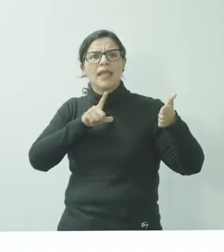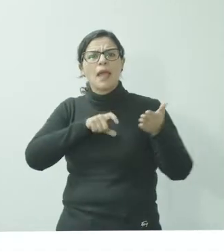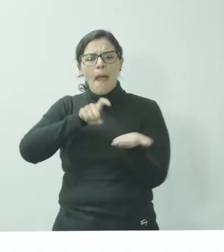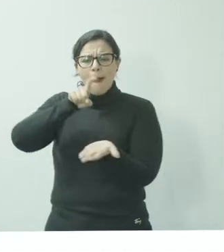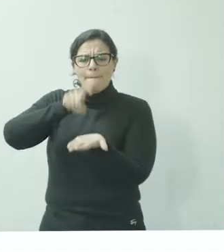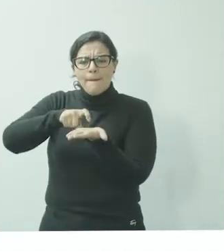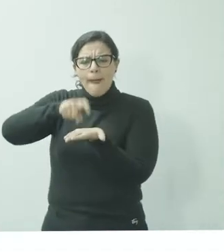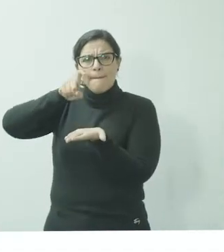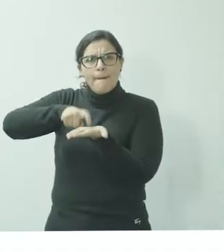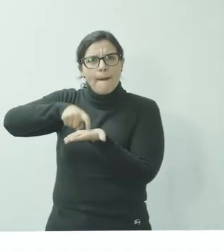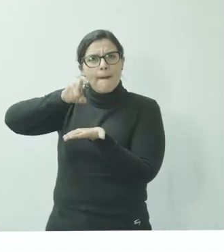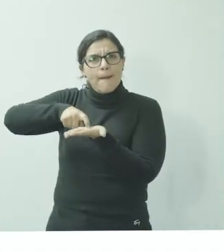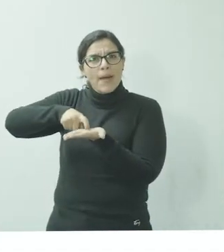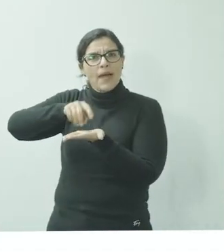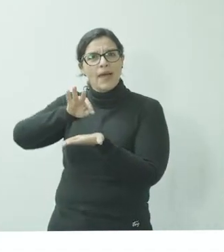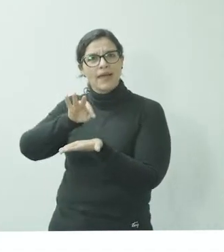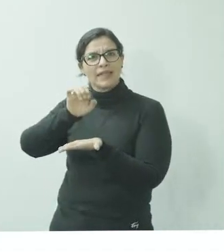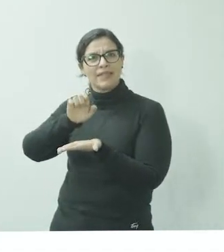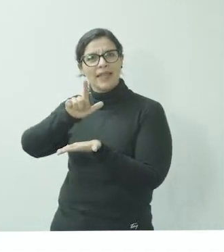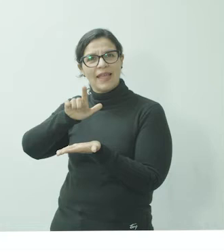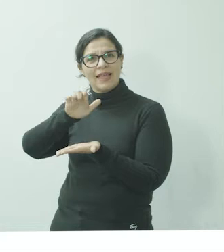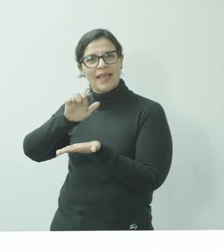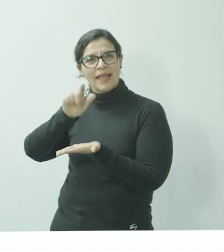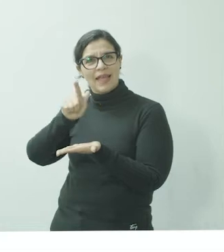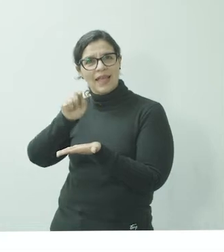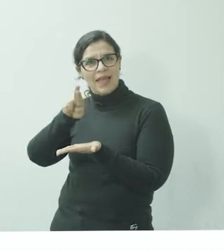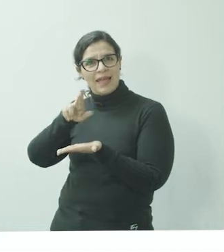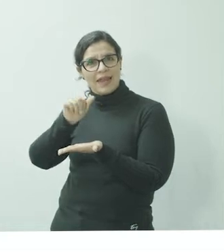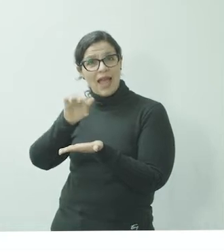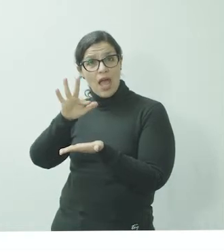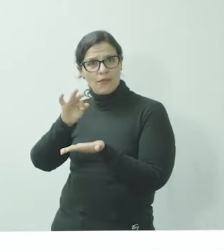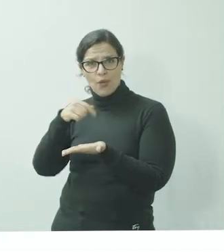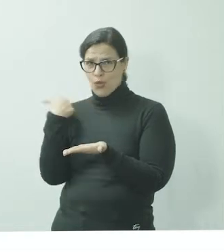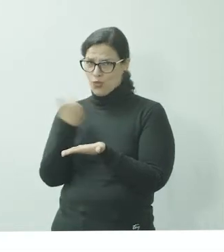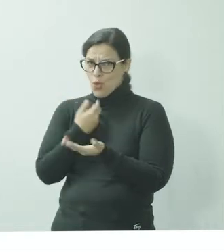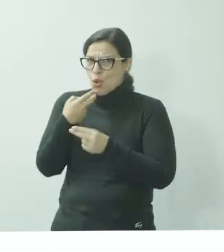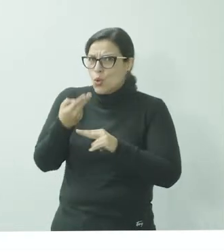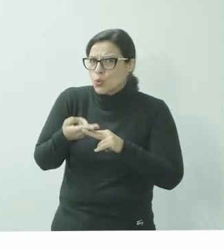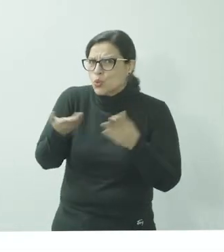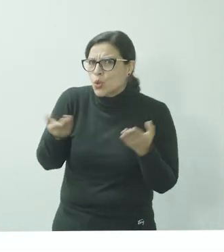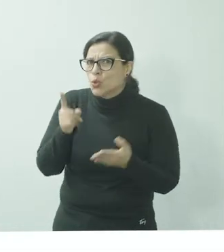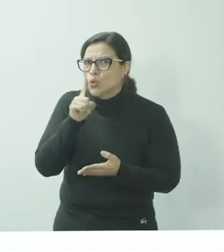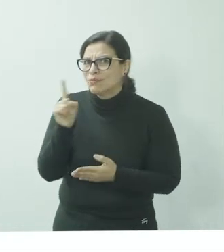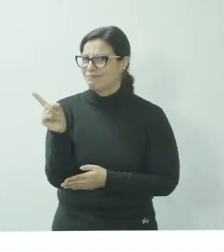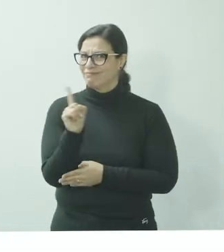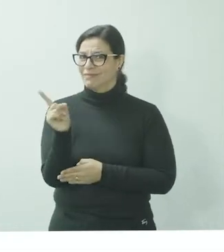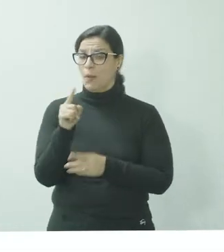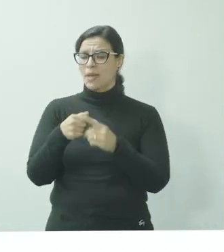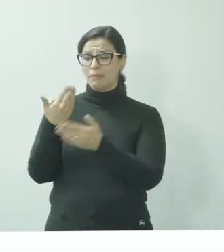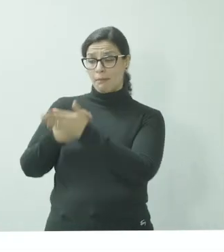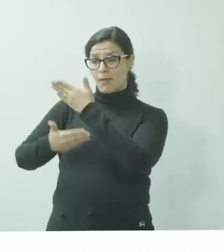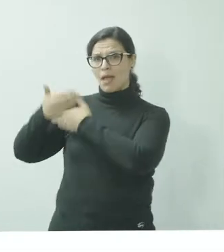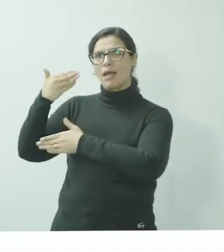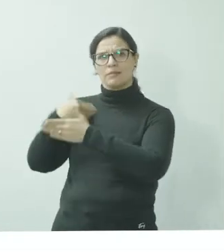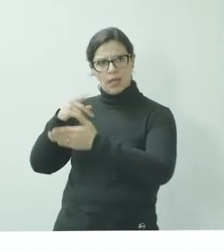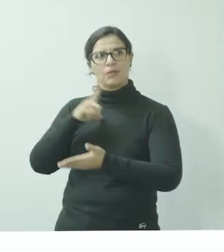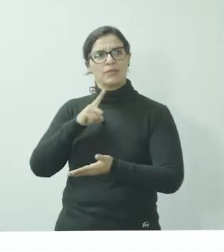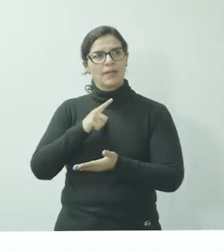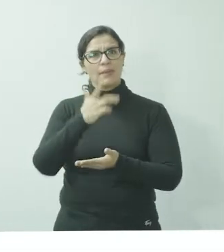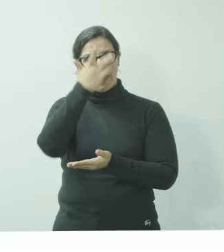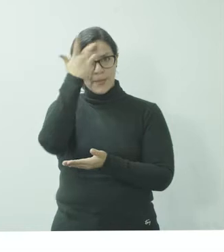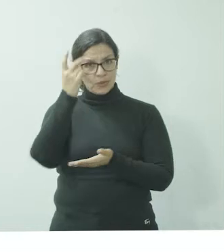telégrafo esse equipamento não é utilizado né por nós no dia a dia mas naquela época teve